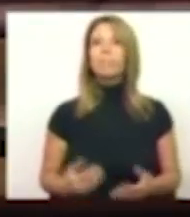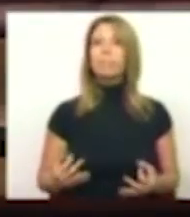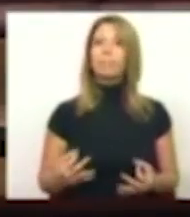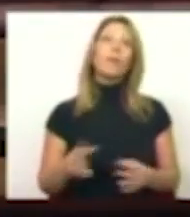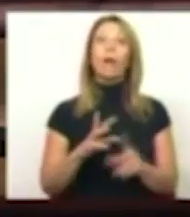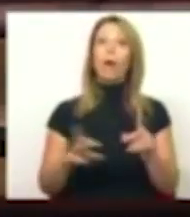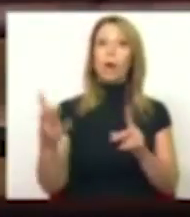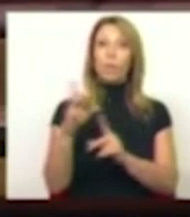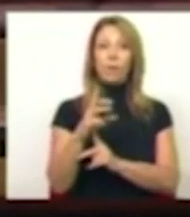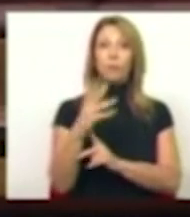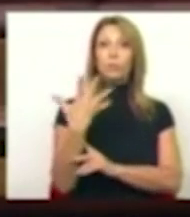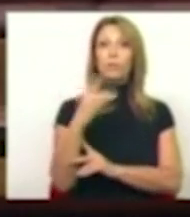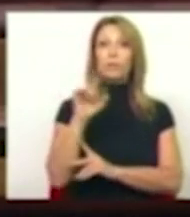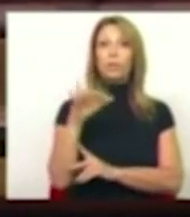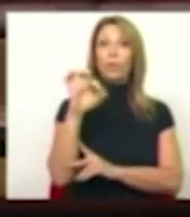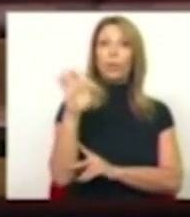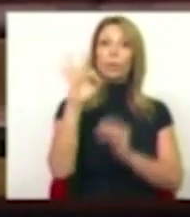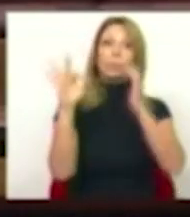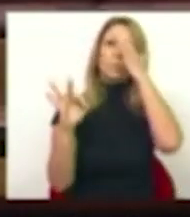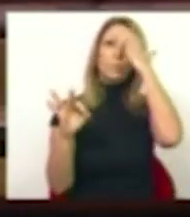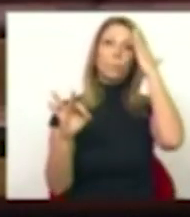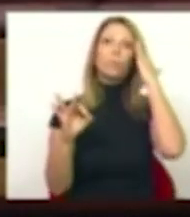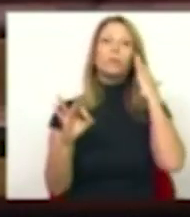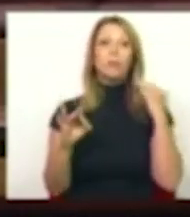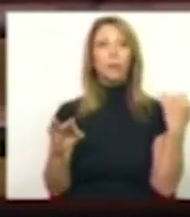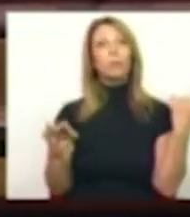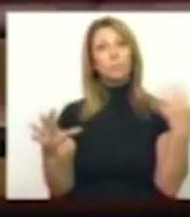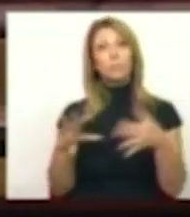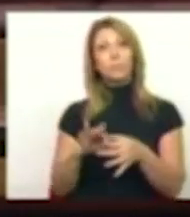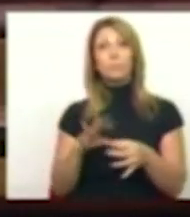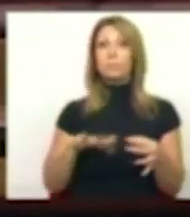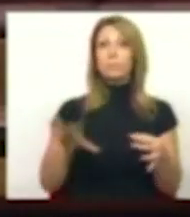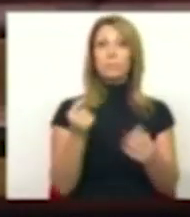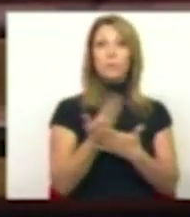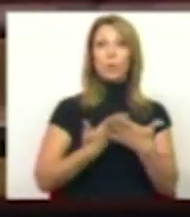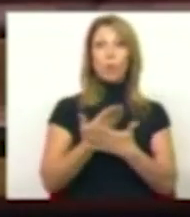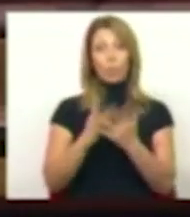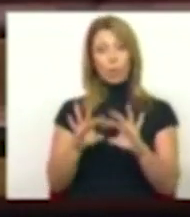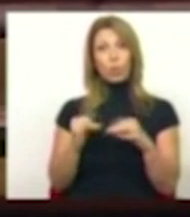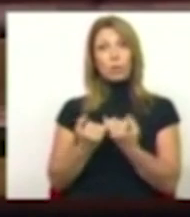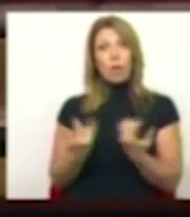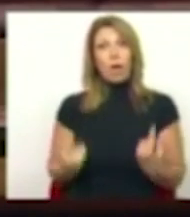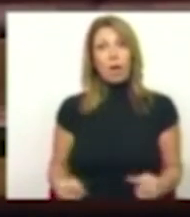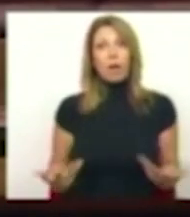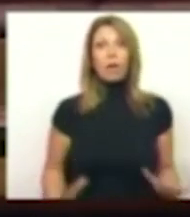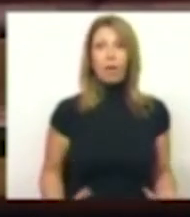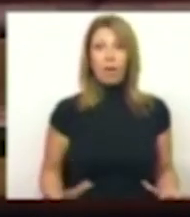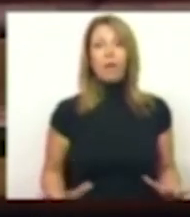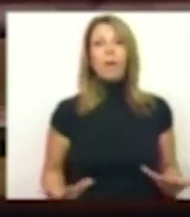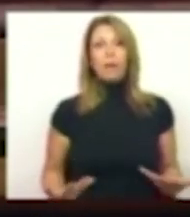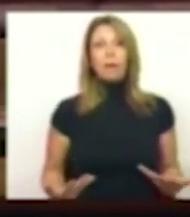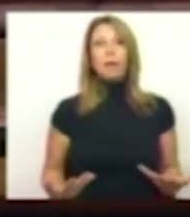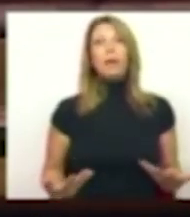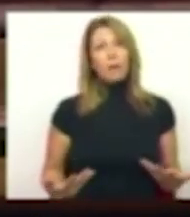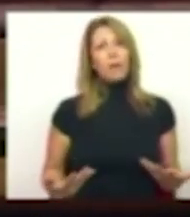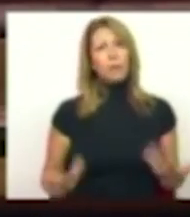Trata-se de um aumento de 5,8%, adequado à situação económica e social que vivemos e perfeitamente